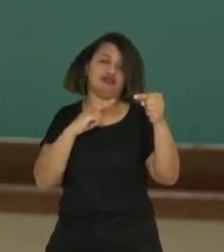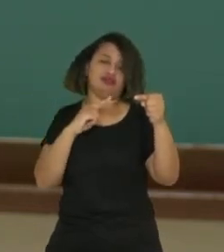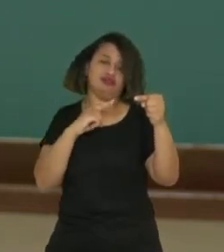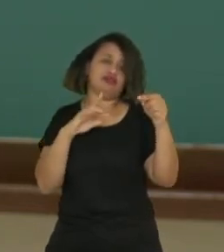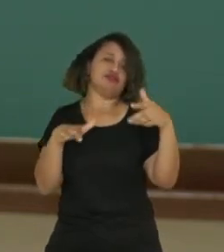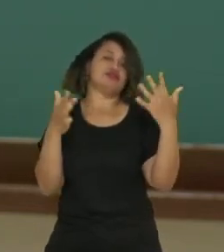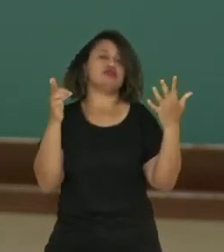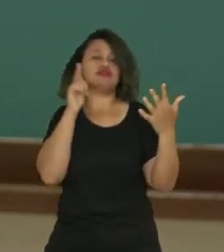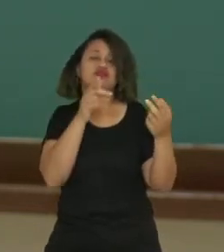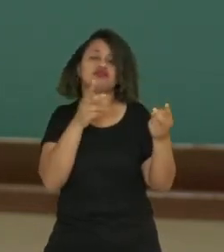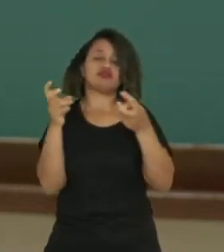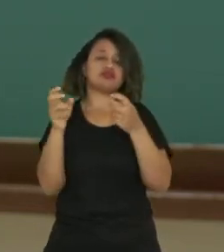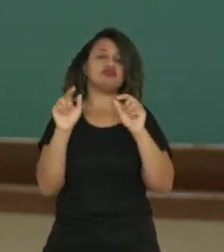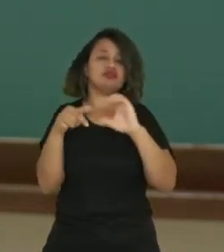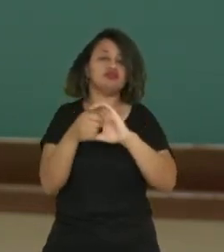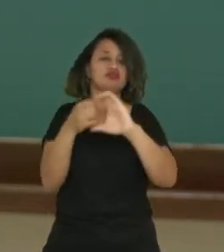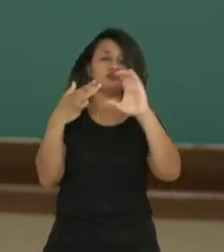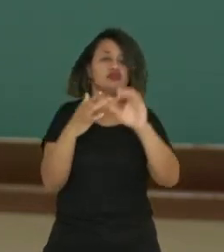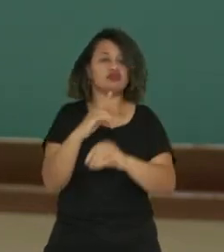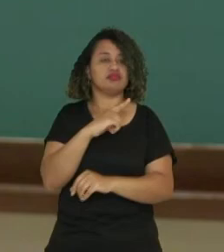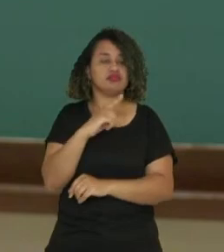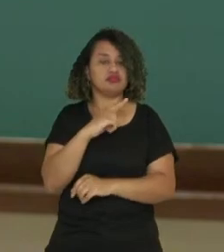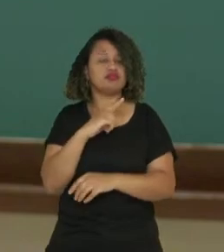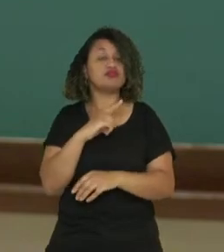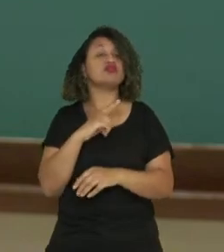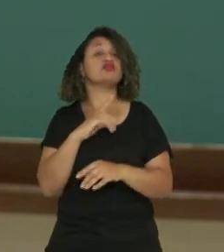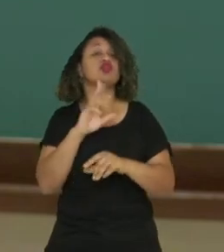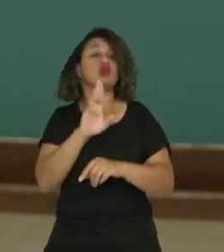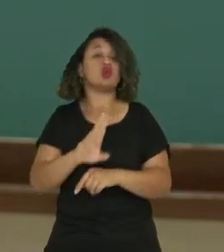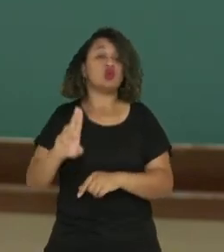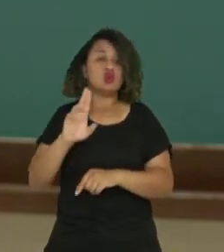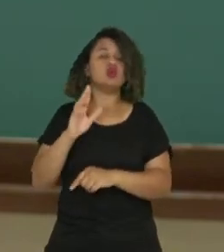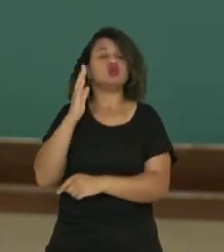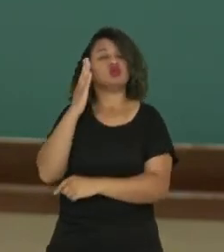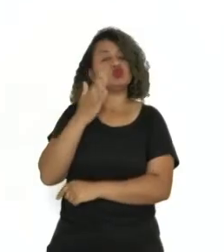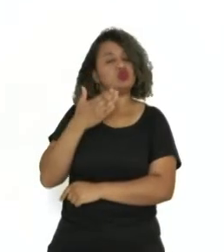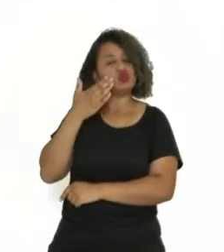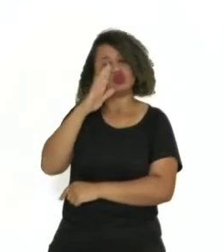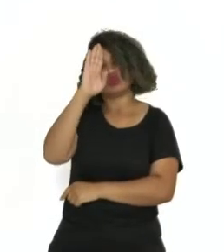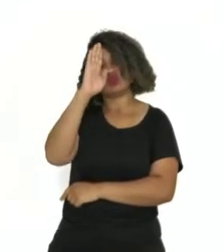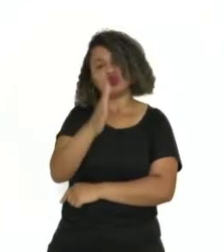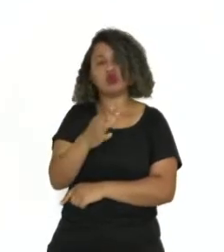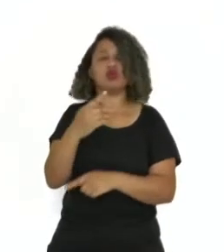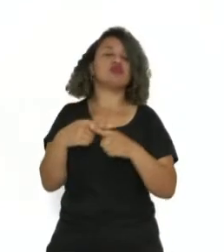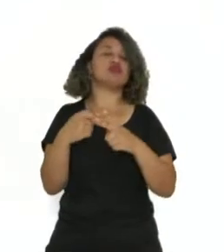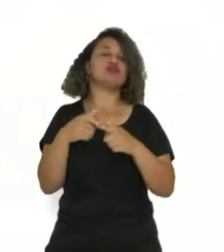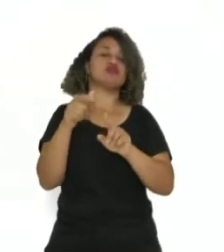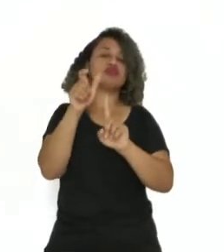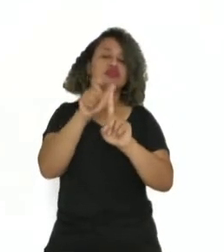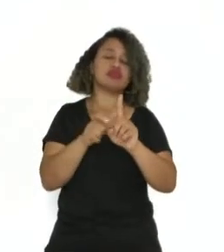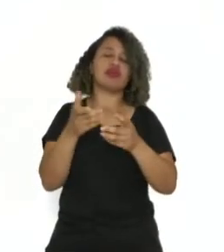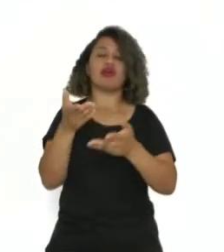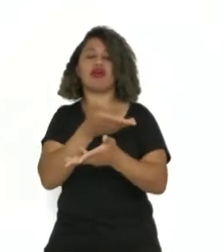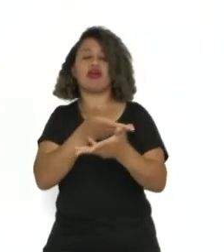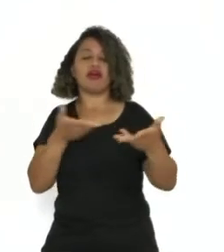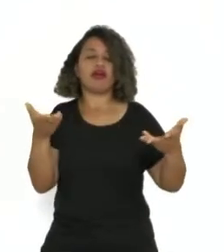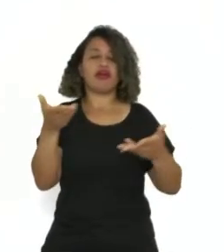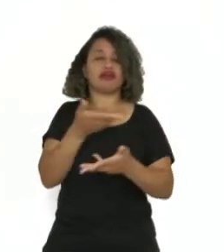já percebo essa característica. Empregou-se o discurso direto, pois a personagem